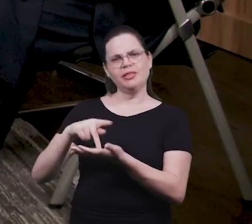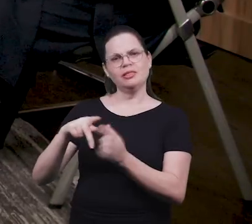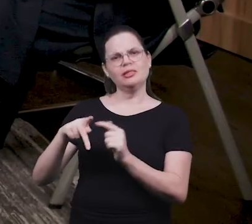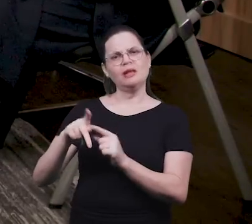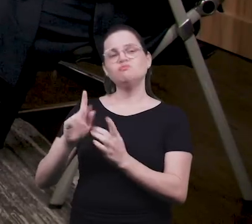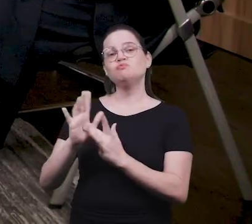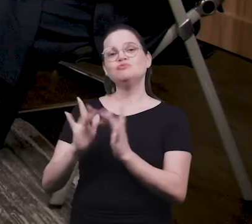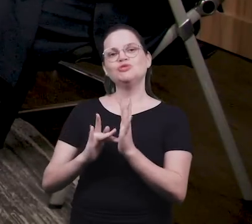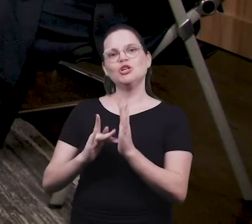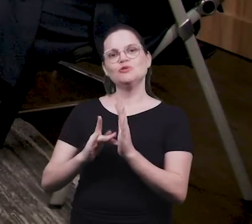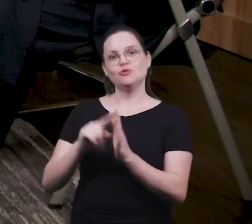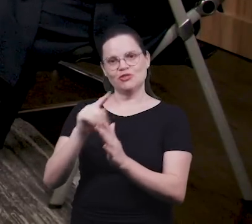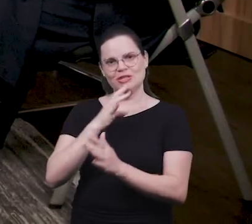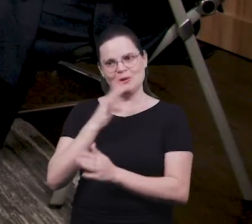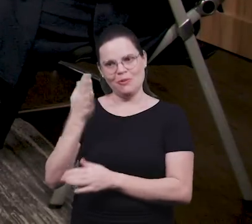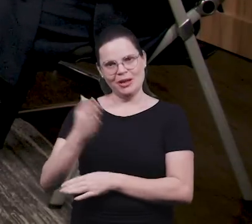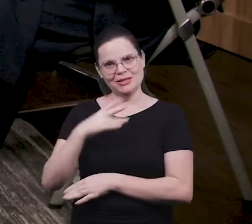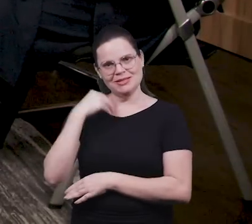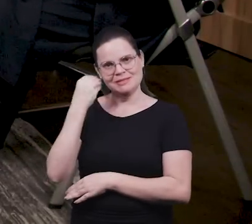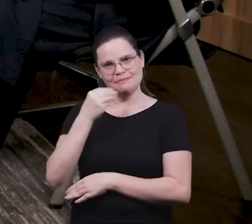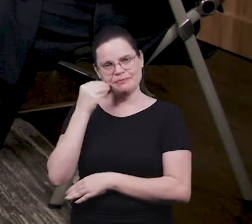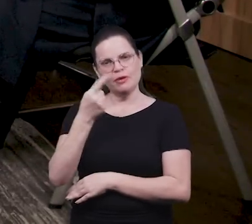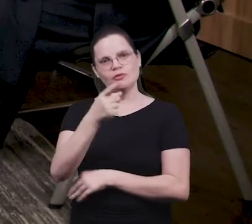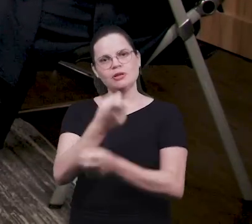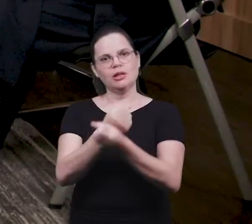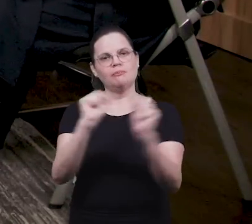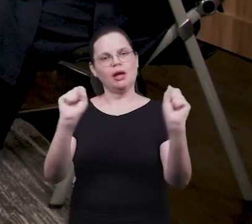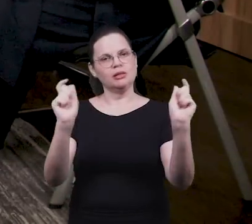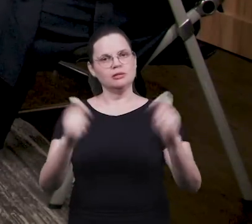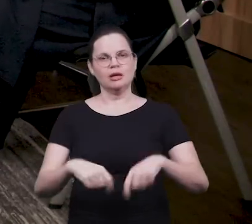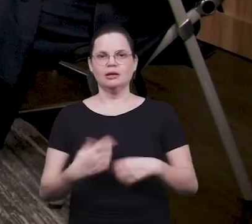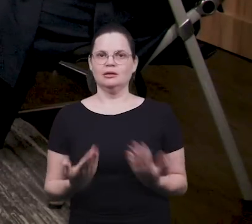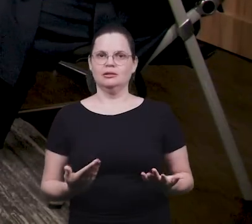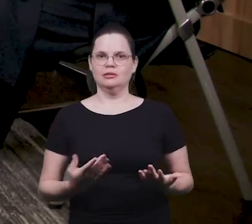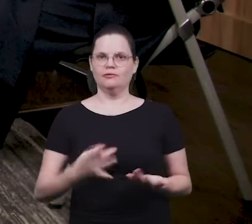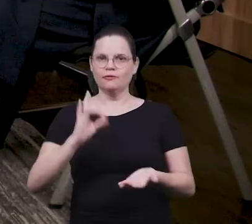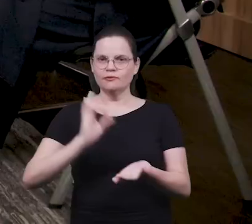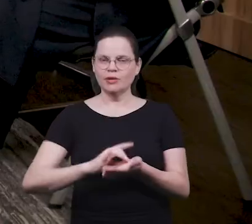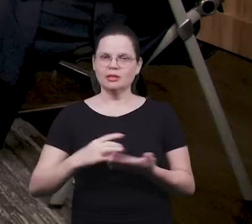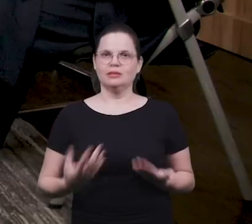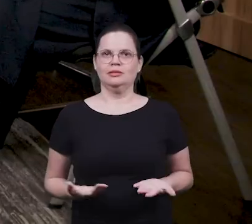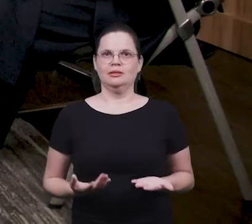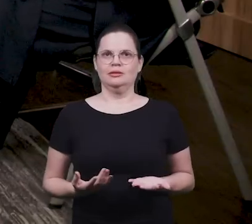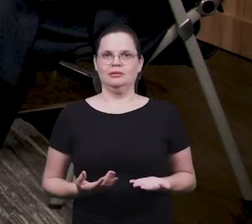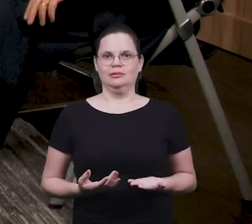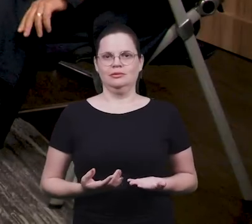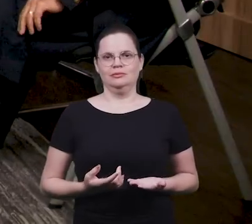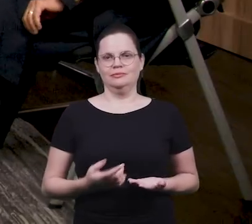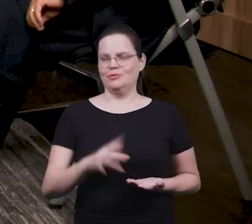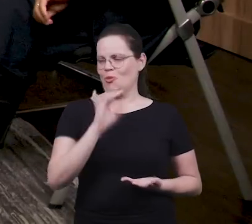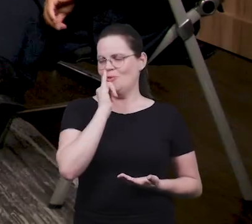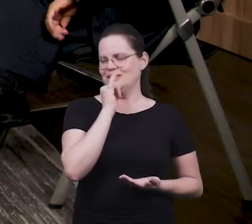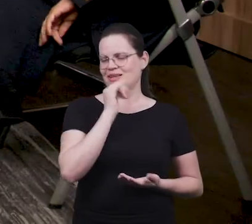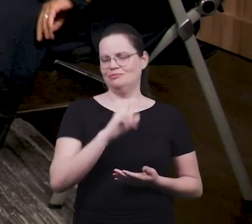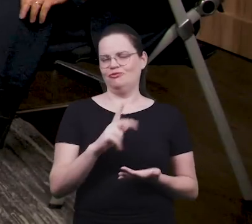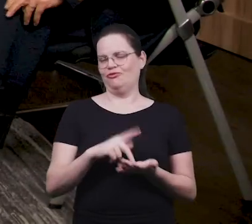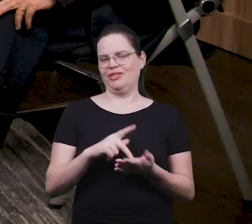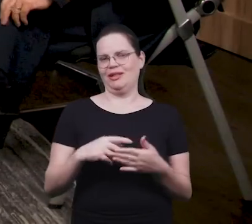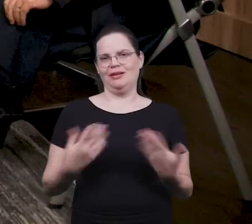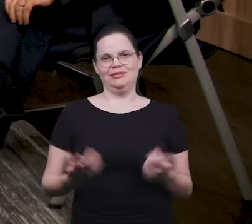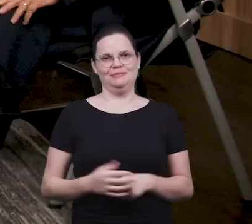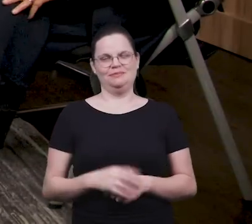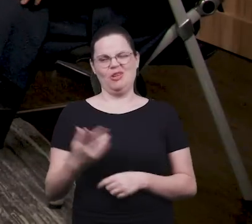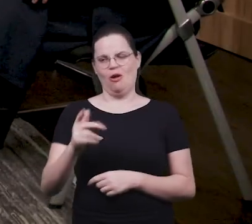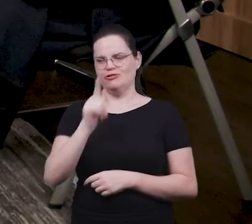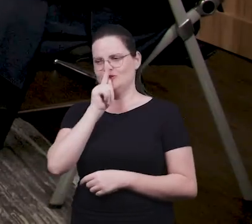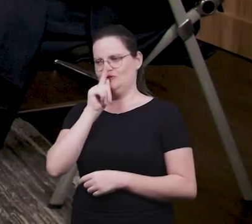o homem vai morrer, não é? E você não precisa estar dizendo para todo mundo, vamos falar isso com os Gils, que já está mais para lá do que para cá. Né?